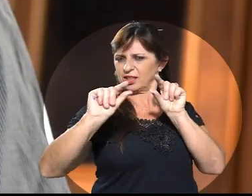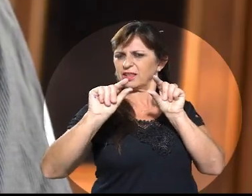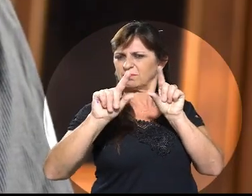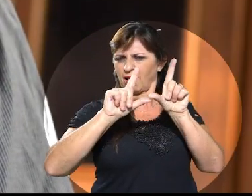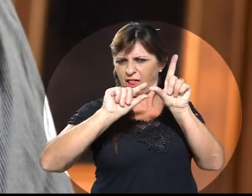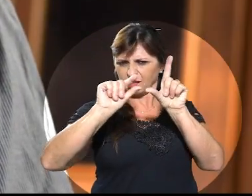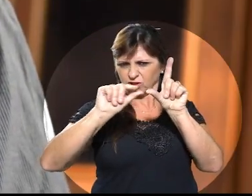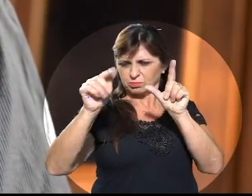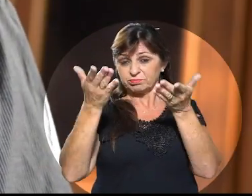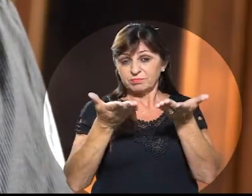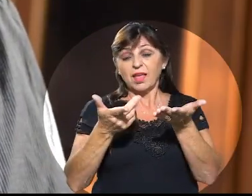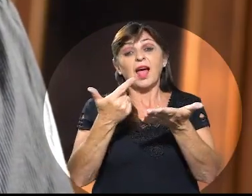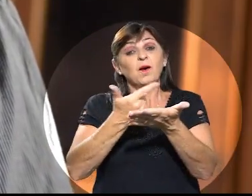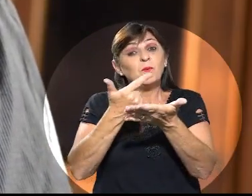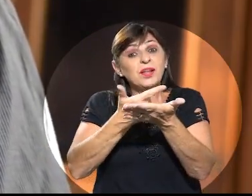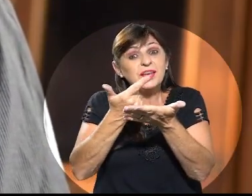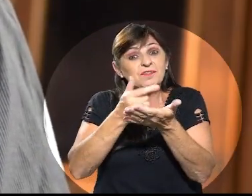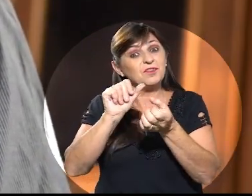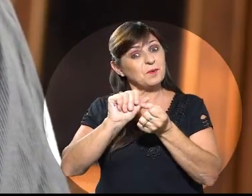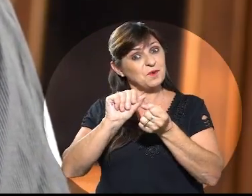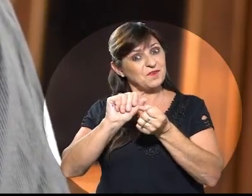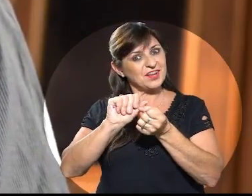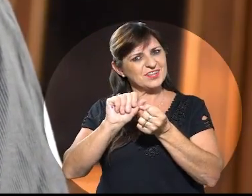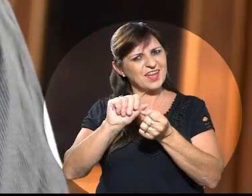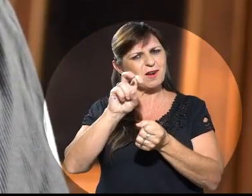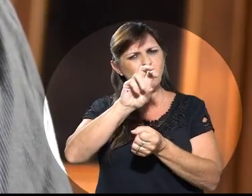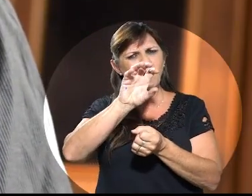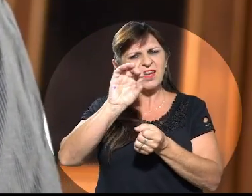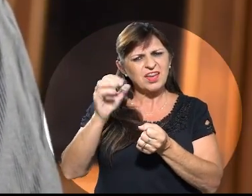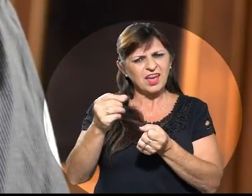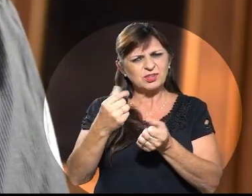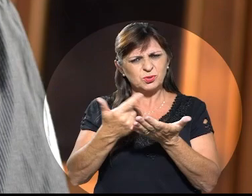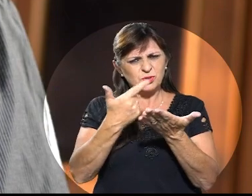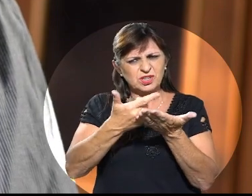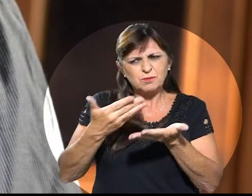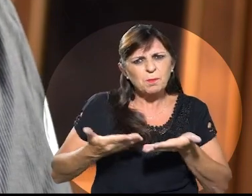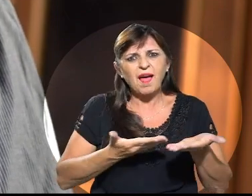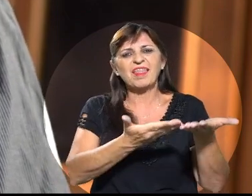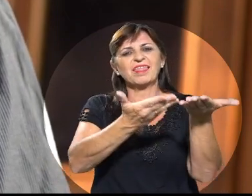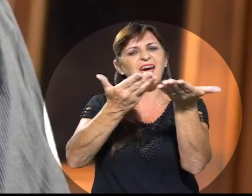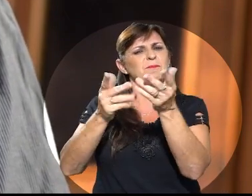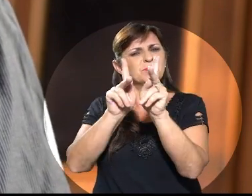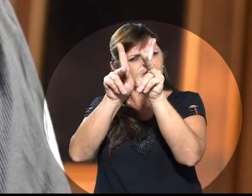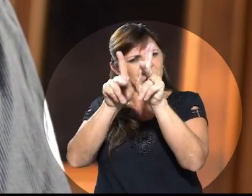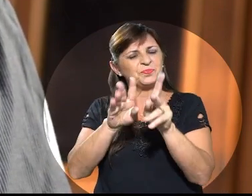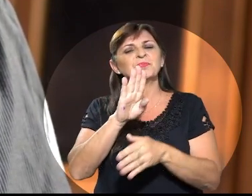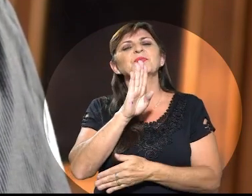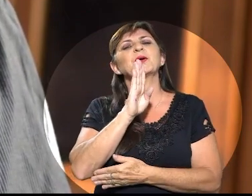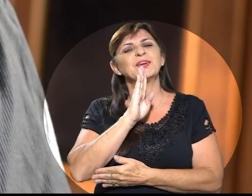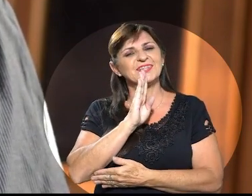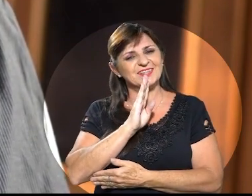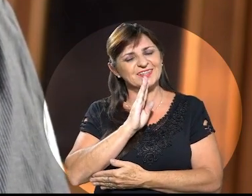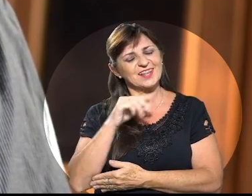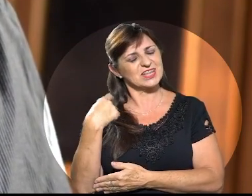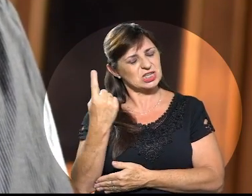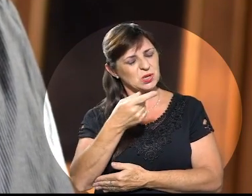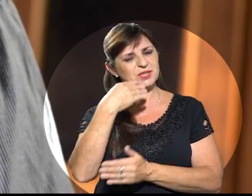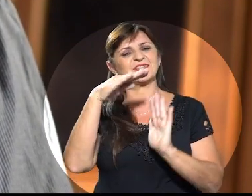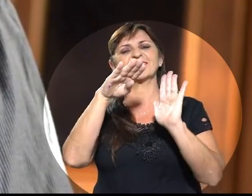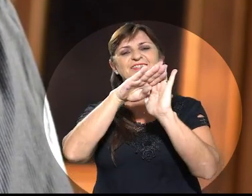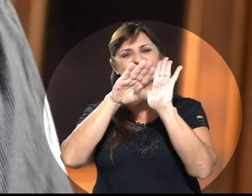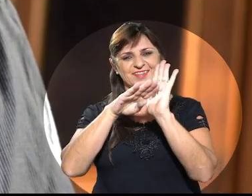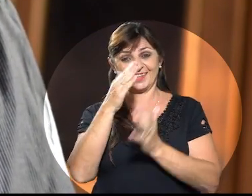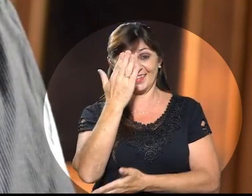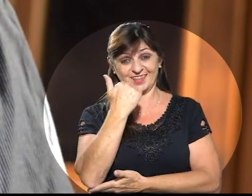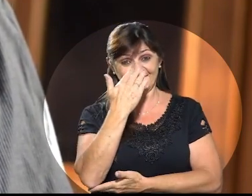um livro com 500 exemplares, onde poderemos mostrar um pouquinho também das nossas receitas.